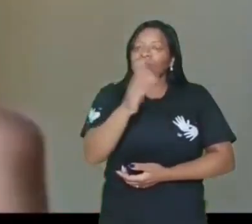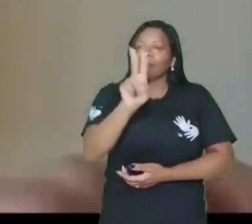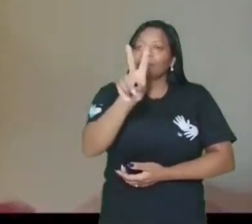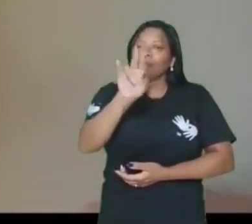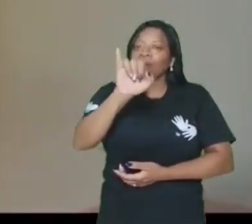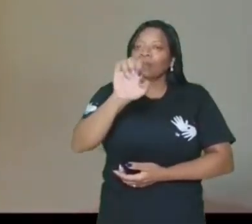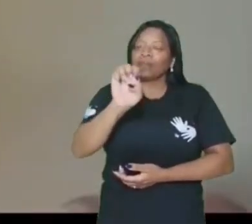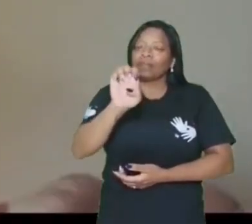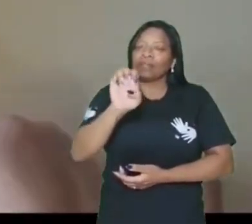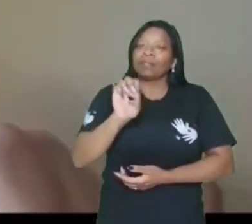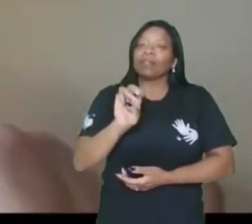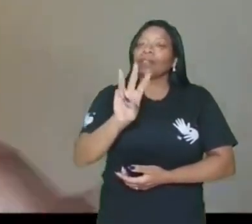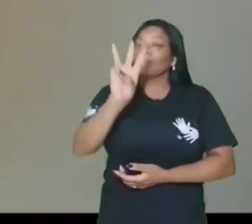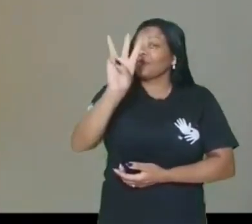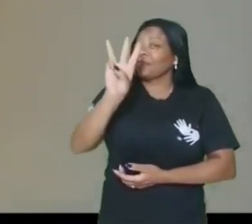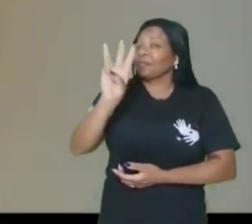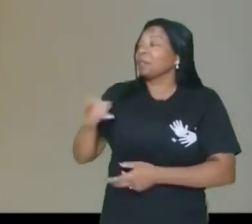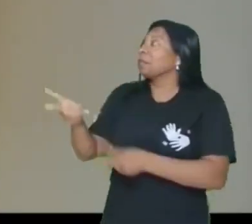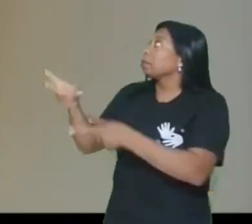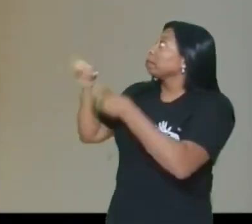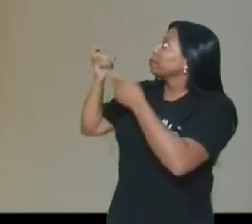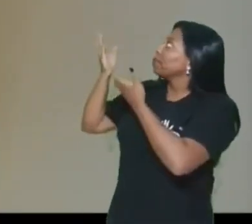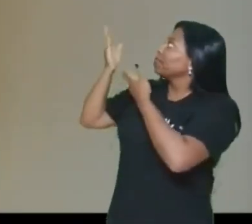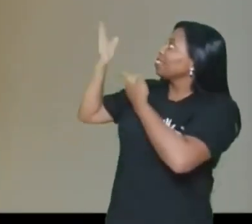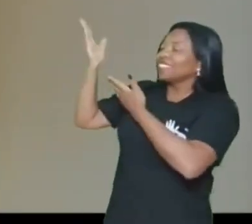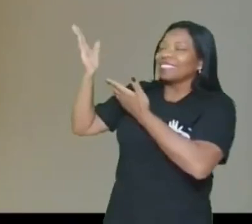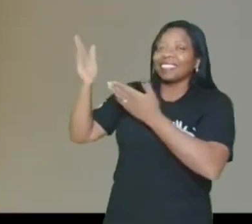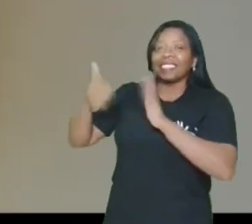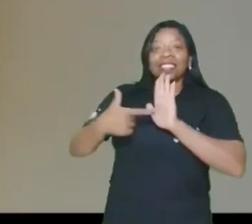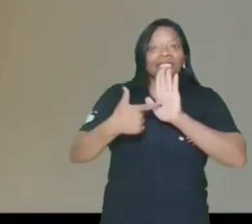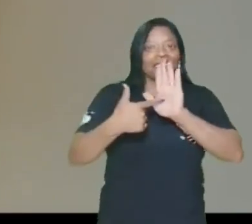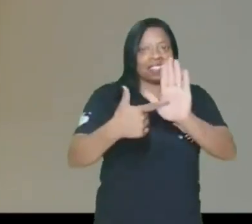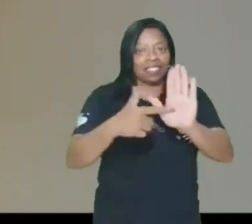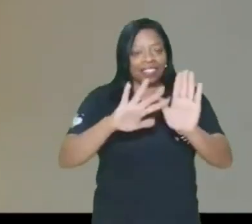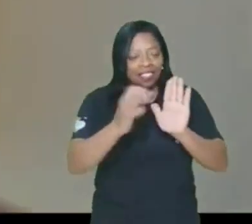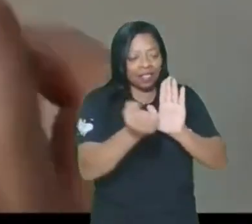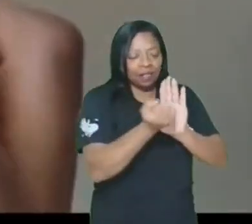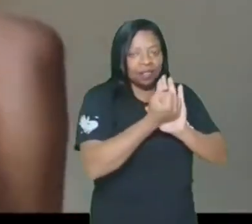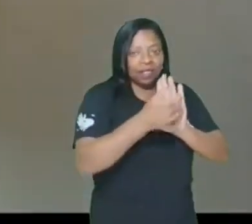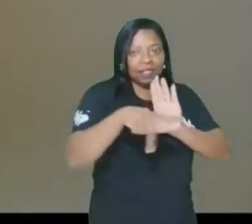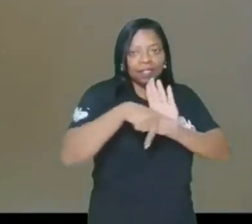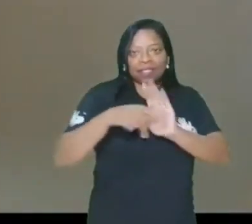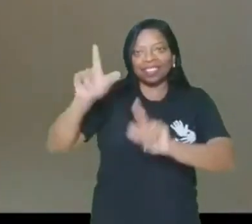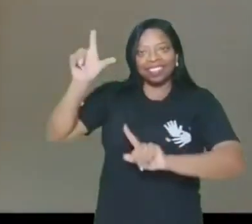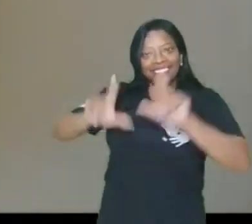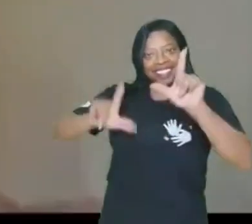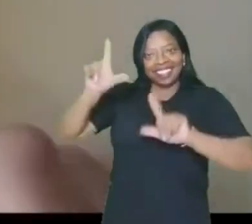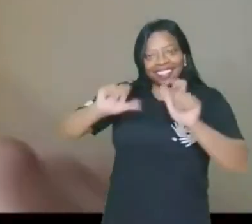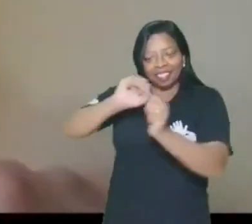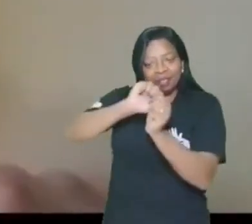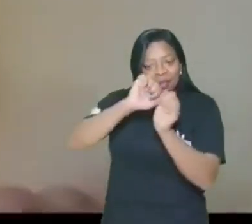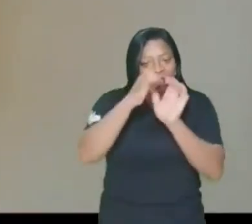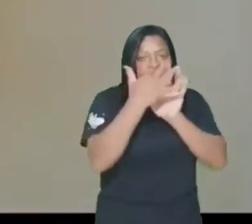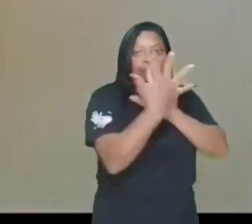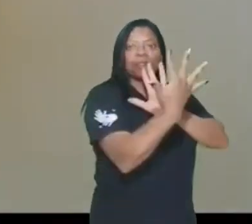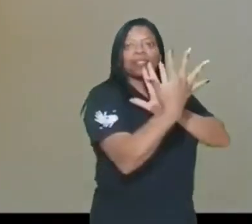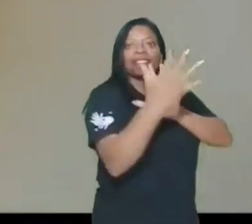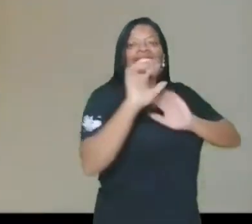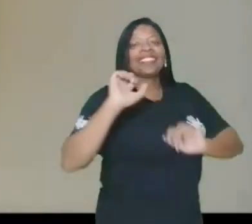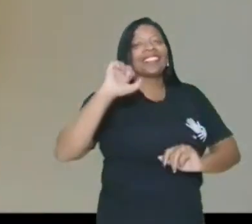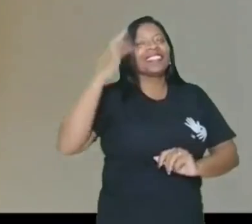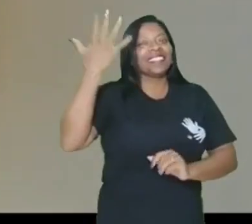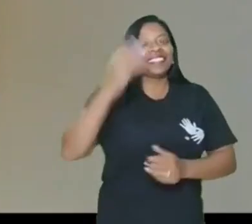e ali ele vai aparecer a marca da TV, que é a TV LG, para fazer espelhamento.